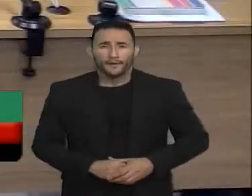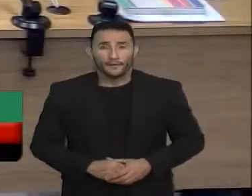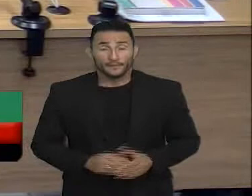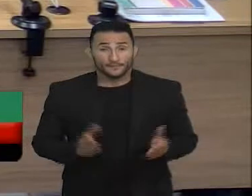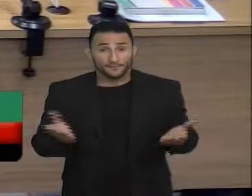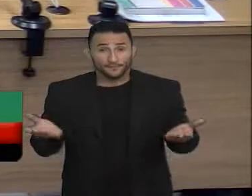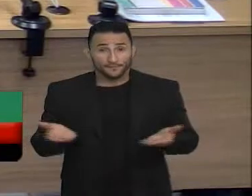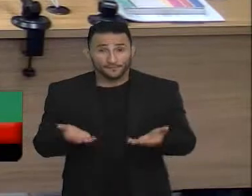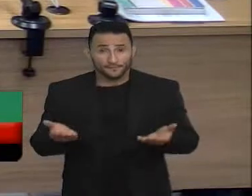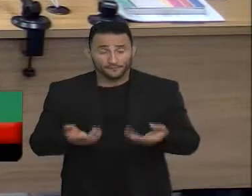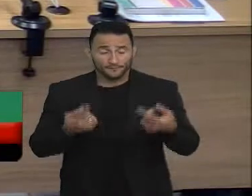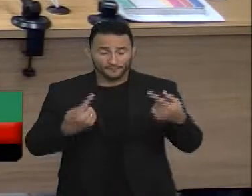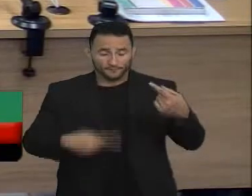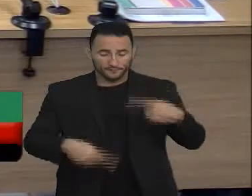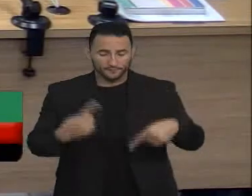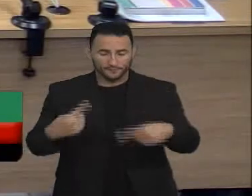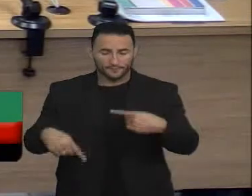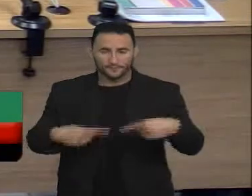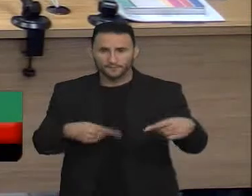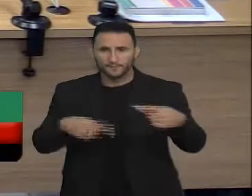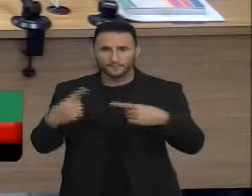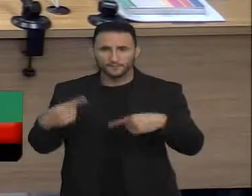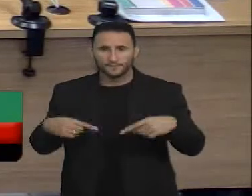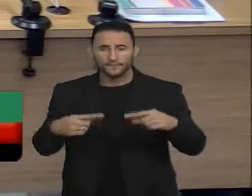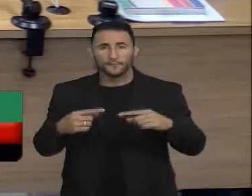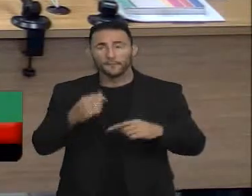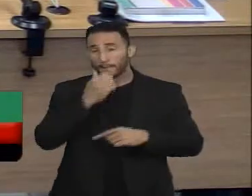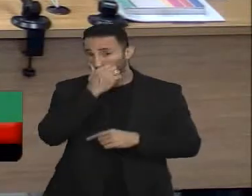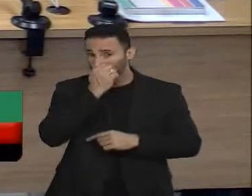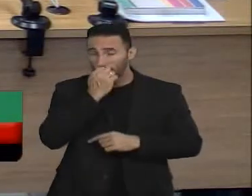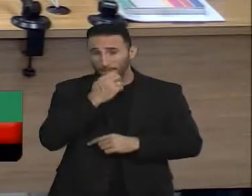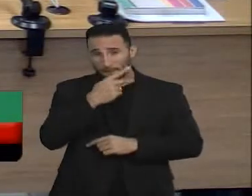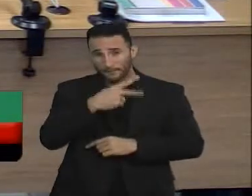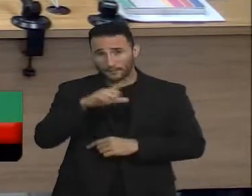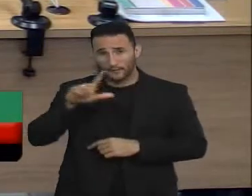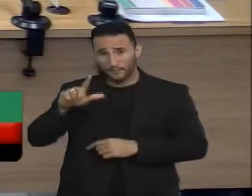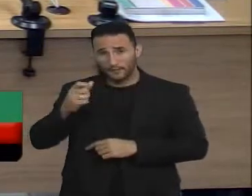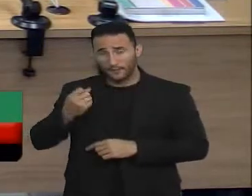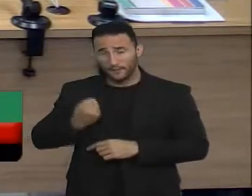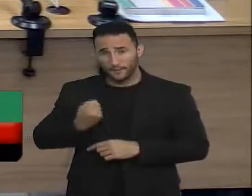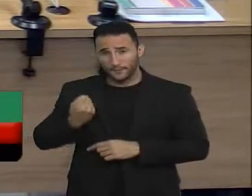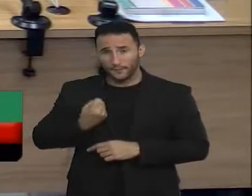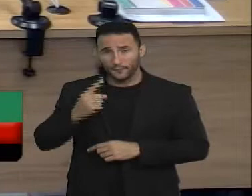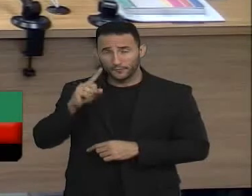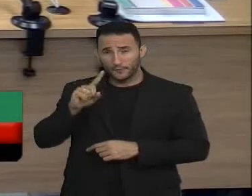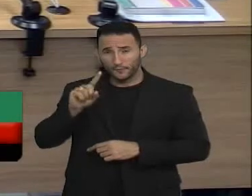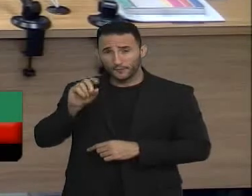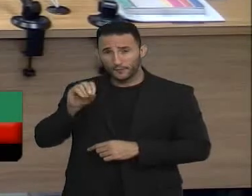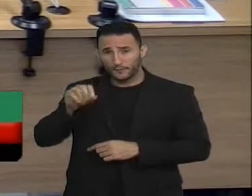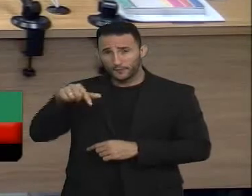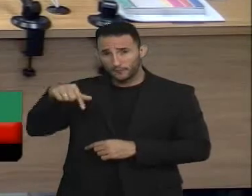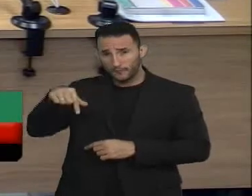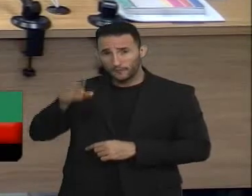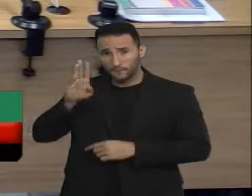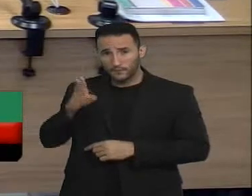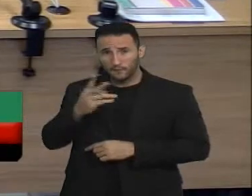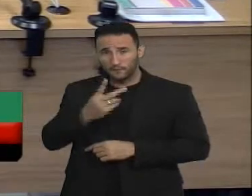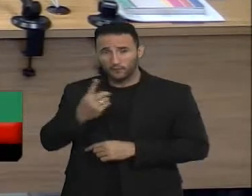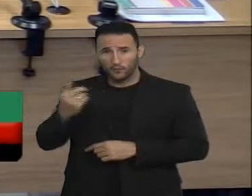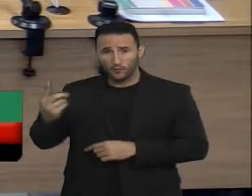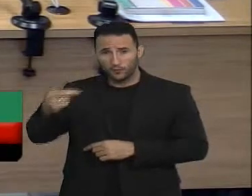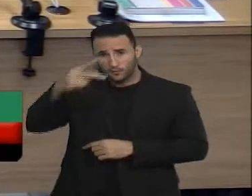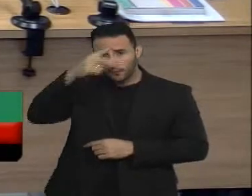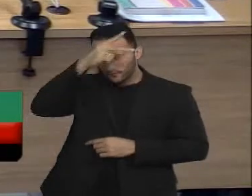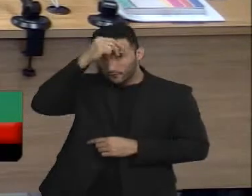Está em discussão o projeto de lei número 107/21 da